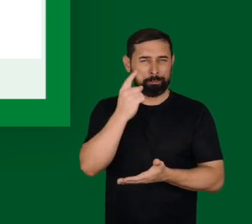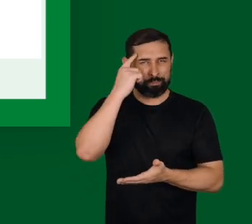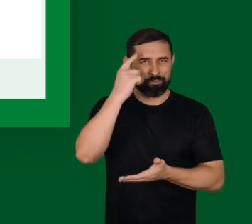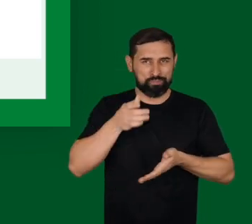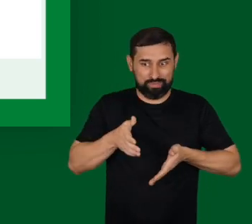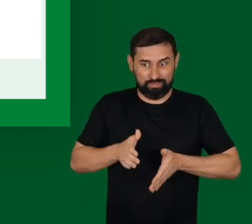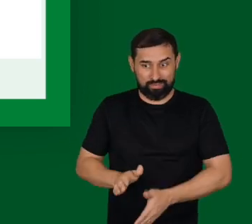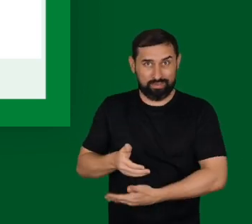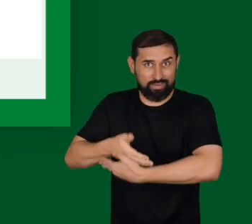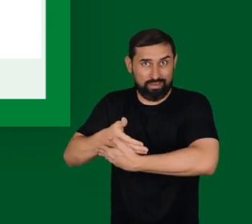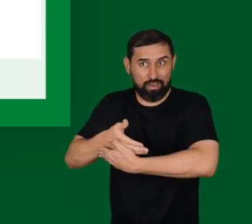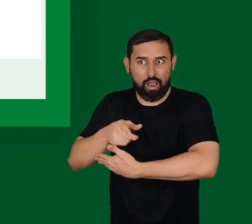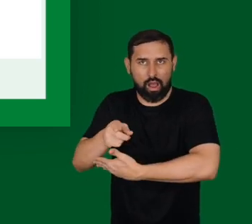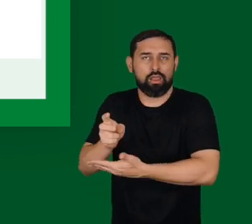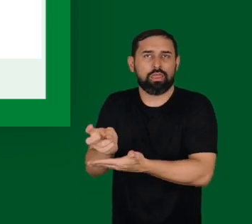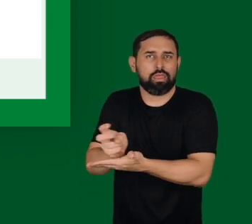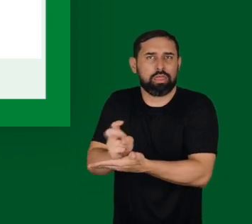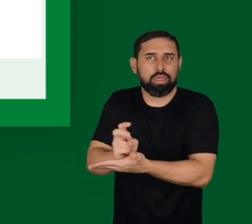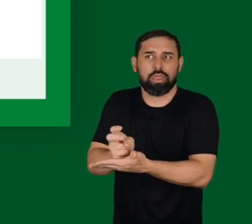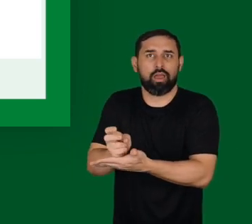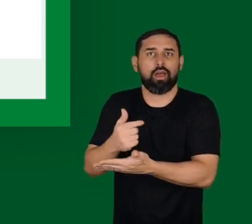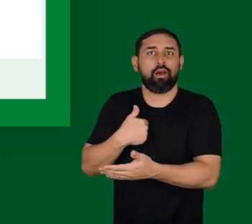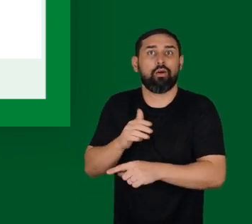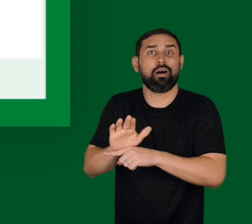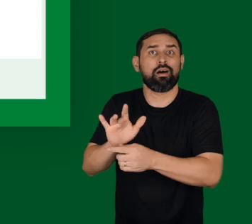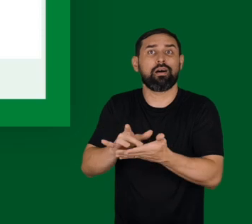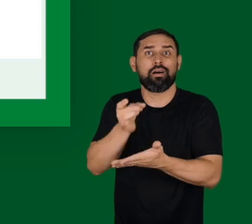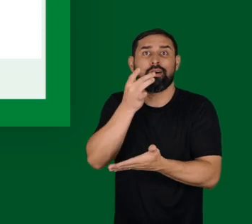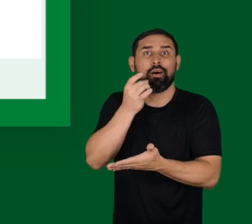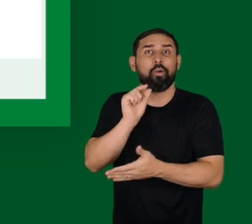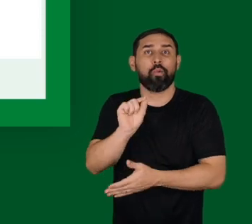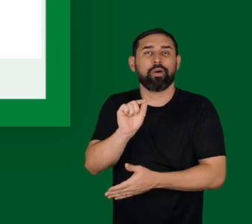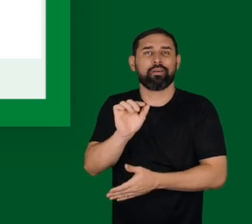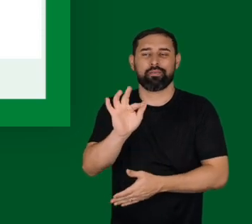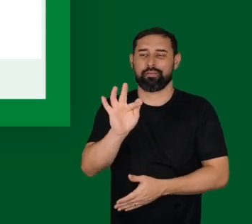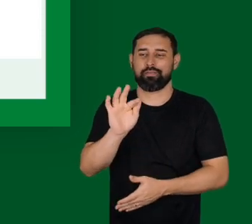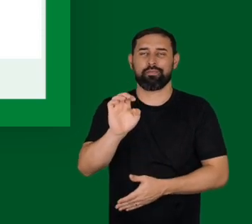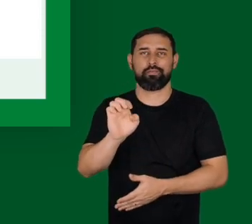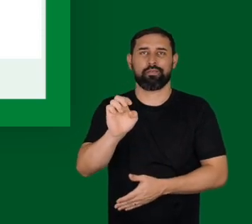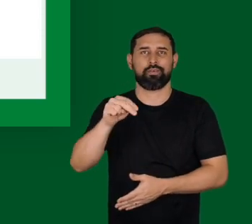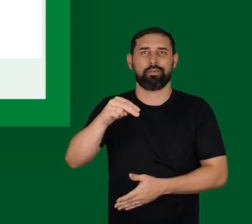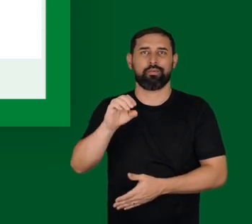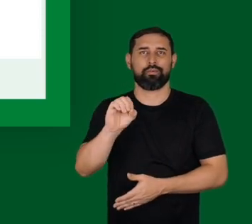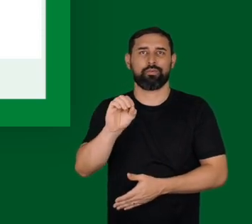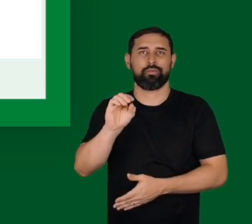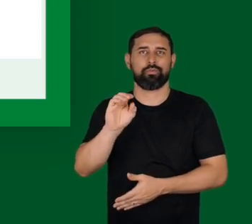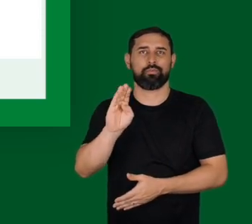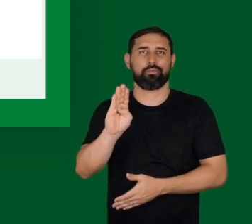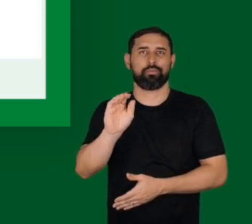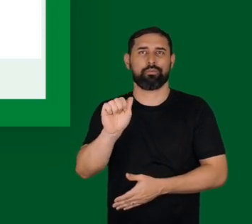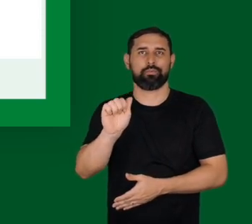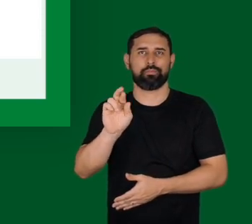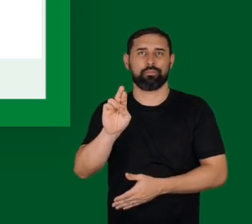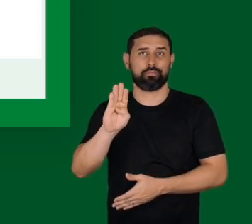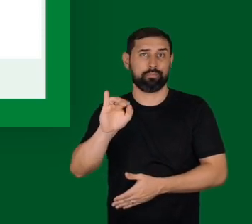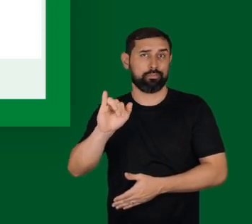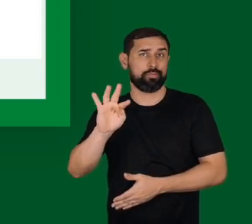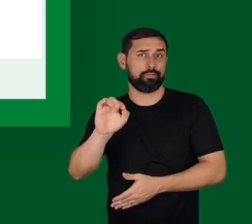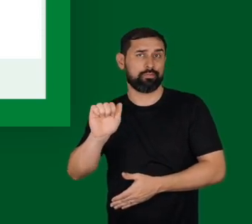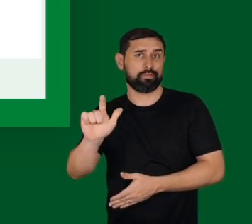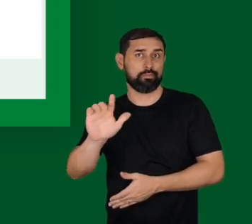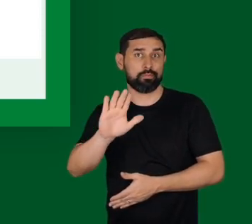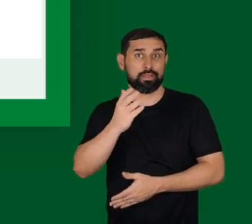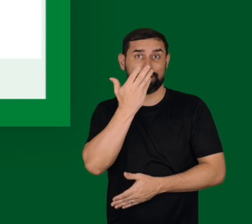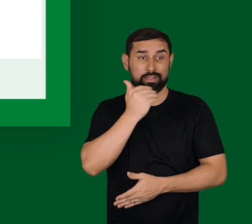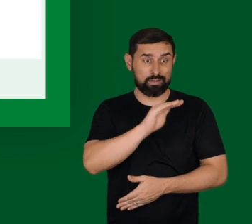bebê. Chequei a glicemia, tá acima de 60 na criança, beleza. Fiz um acesso venoso